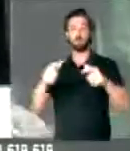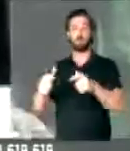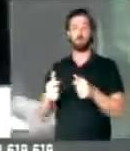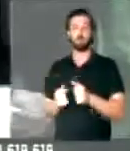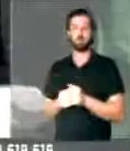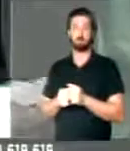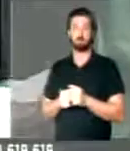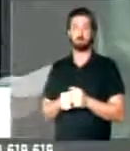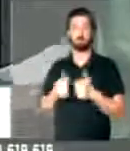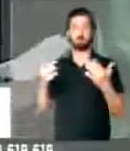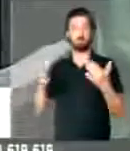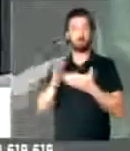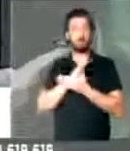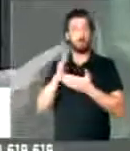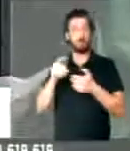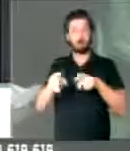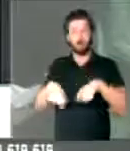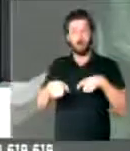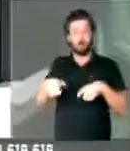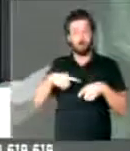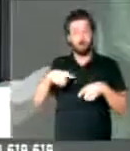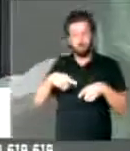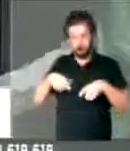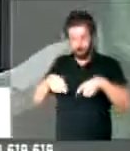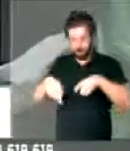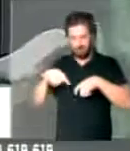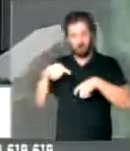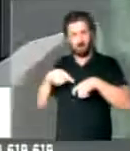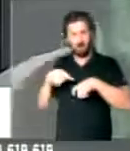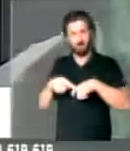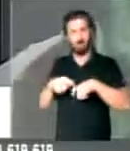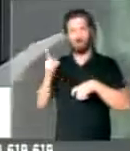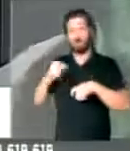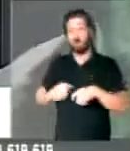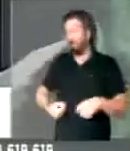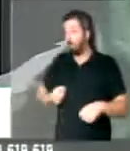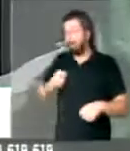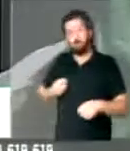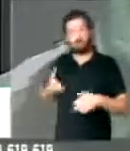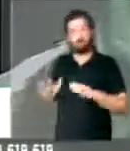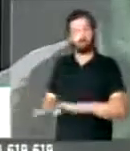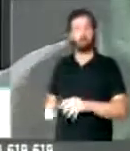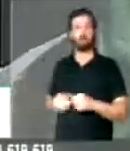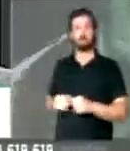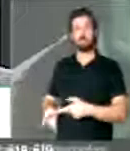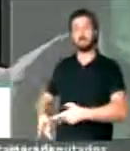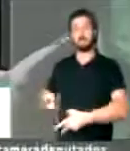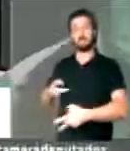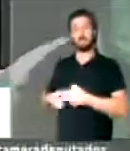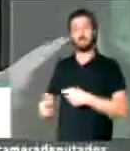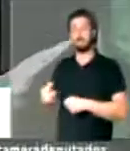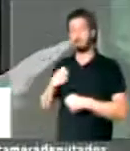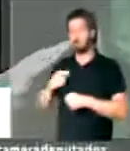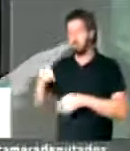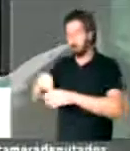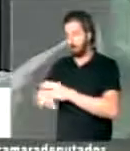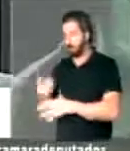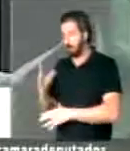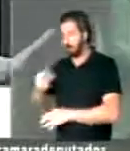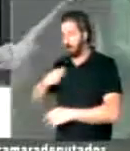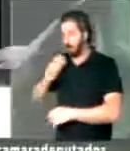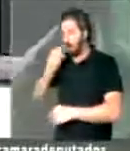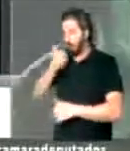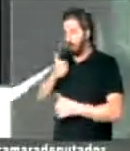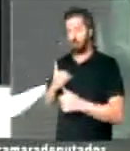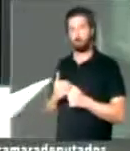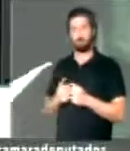seja, muitos agricultores estão lá como agricultor de subsistência, como extrativista, não tem uma renda mensal,